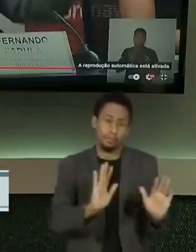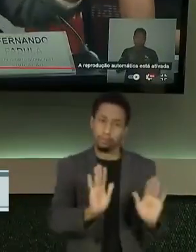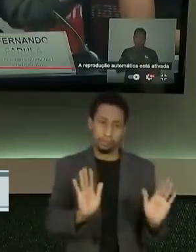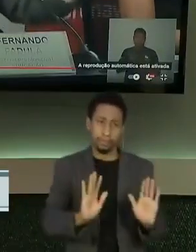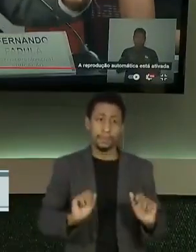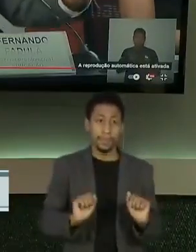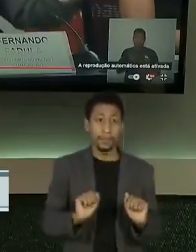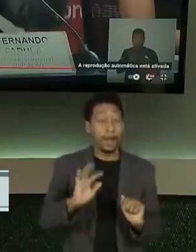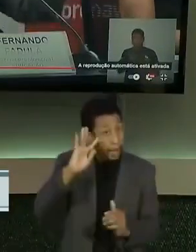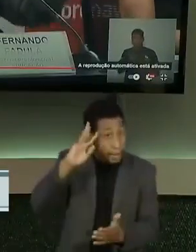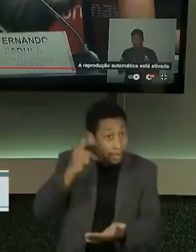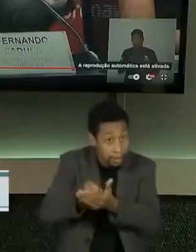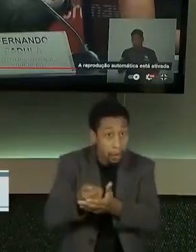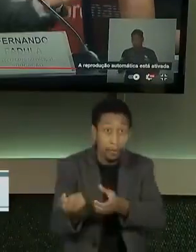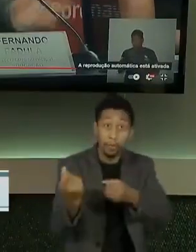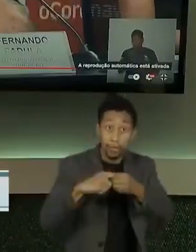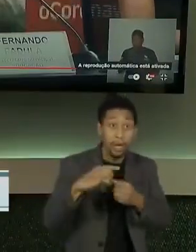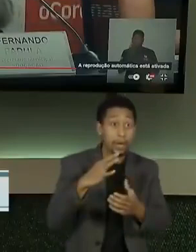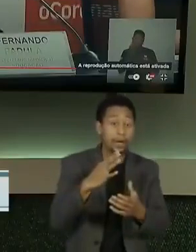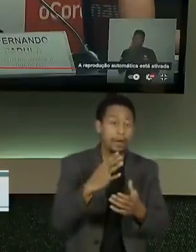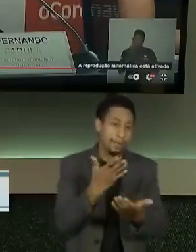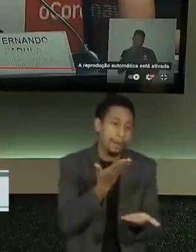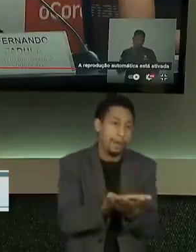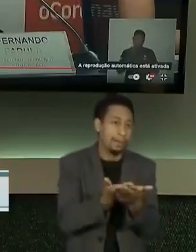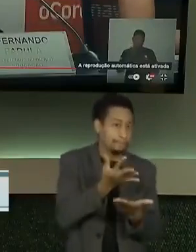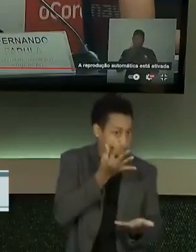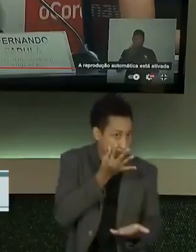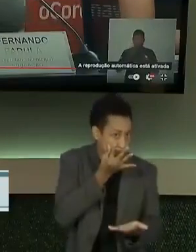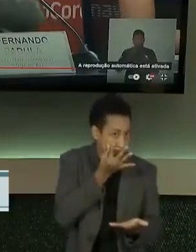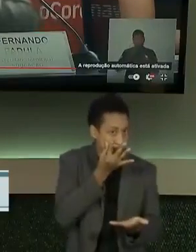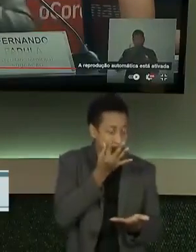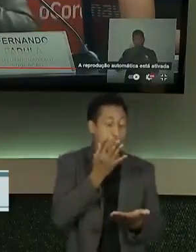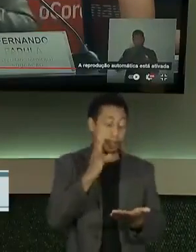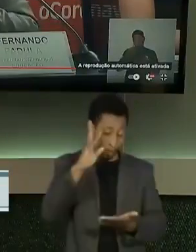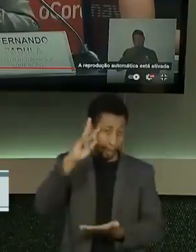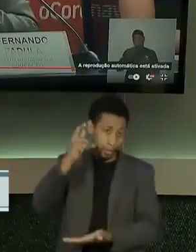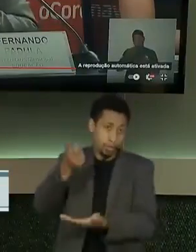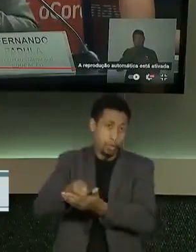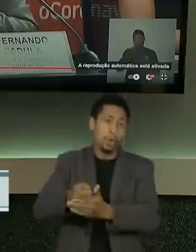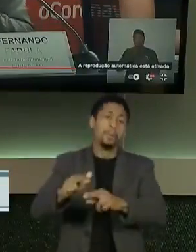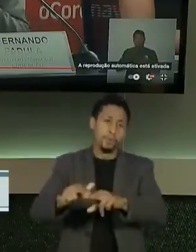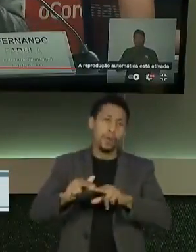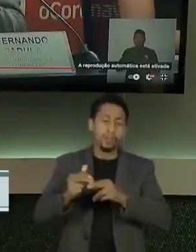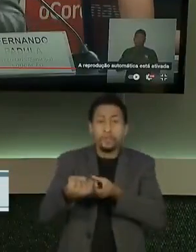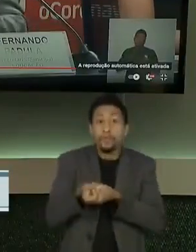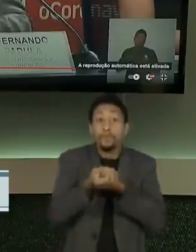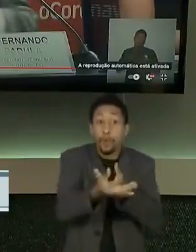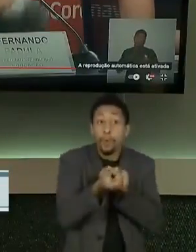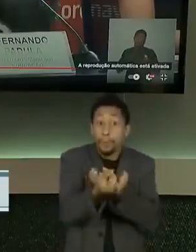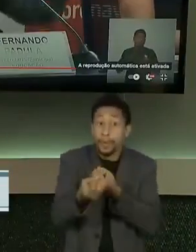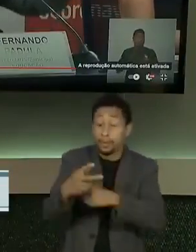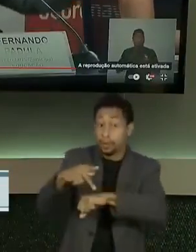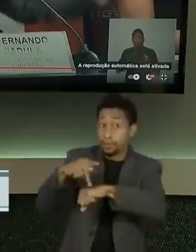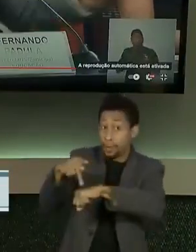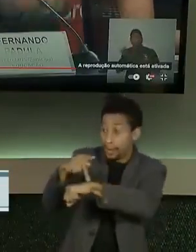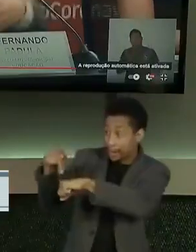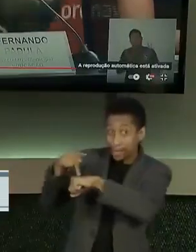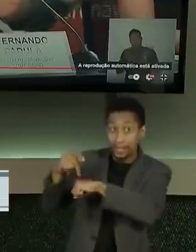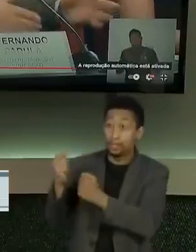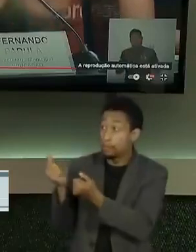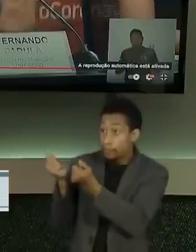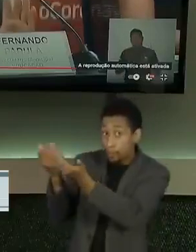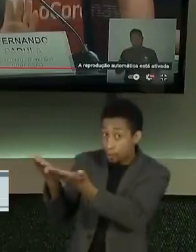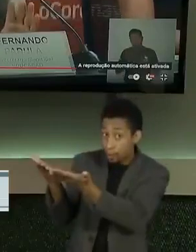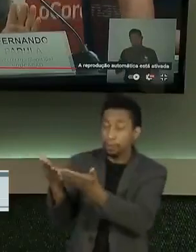Essa decisão de retomada das aulas presenciais foi tomada com base em dados observados em escolas de outros países.